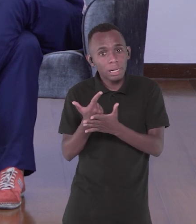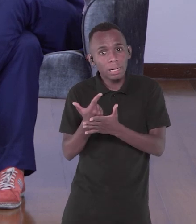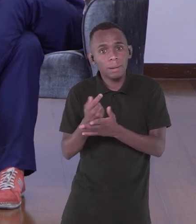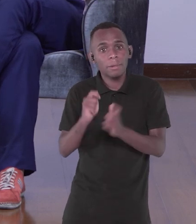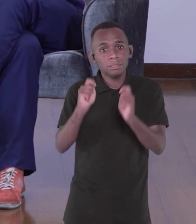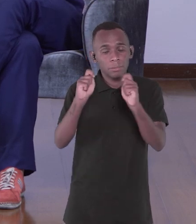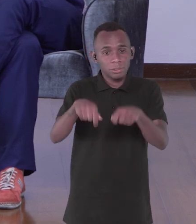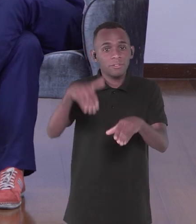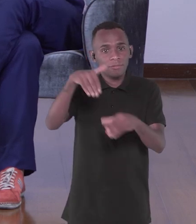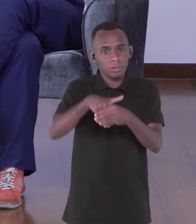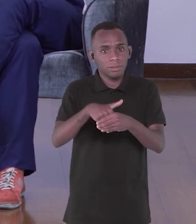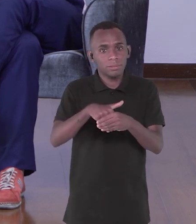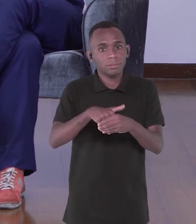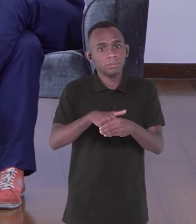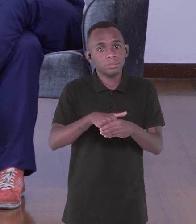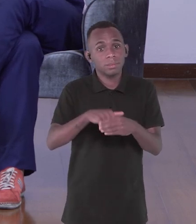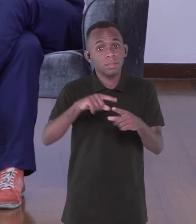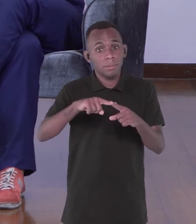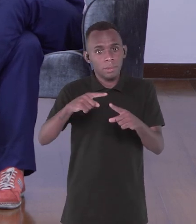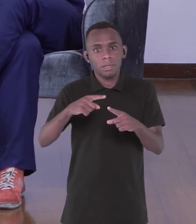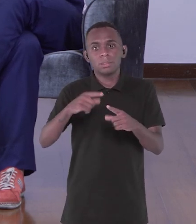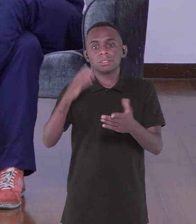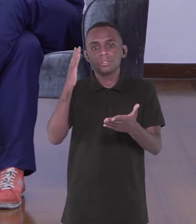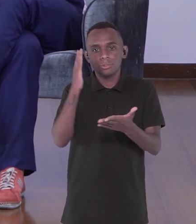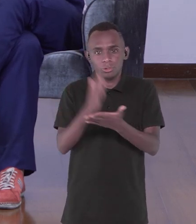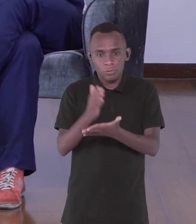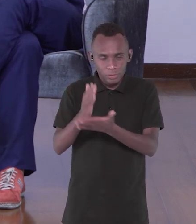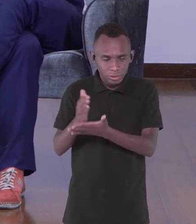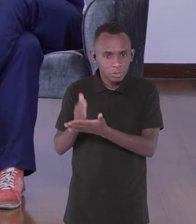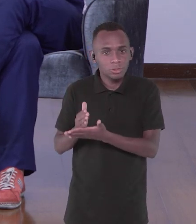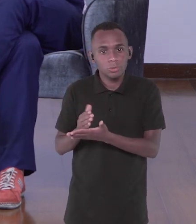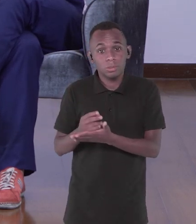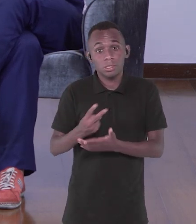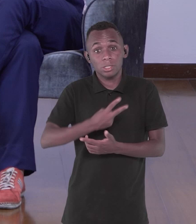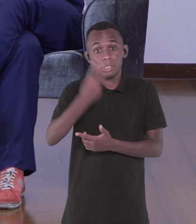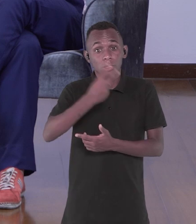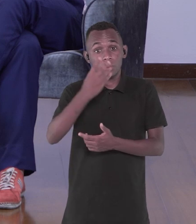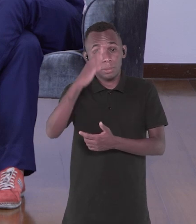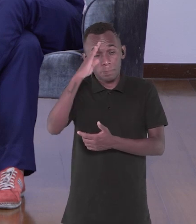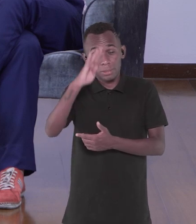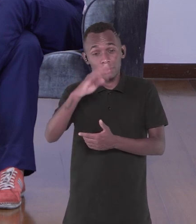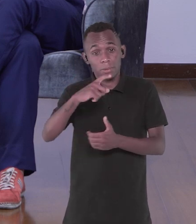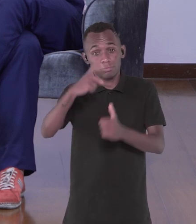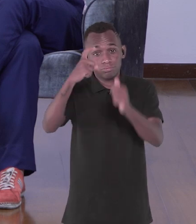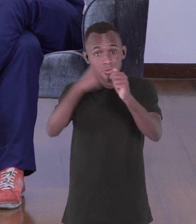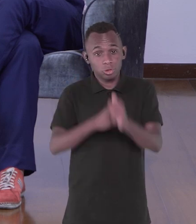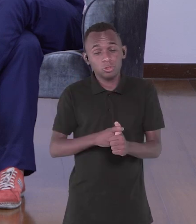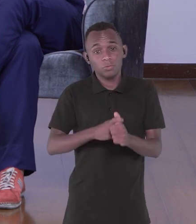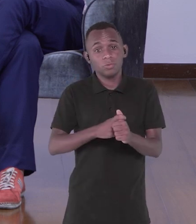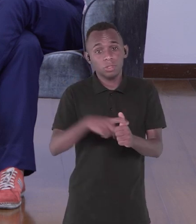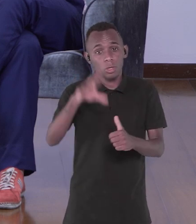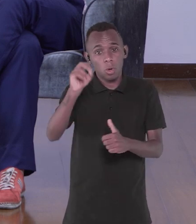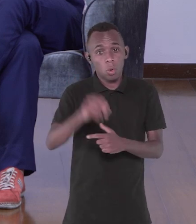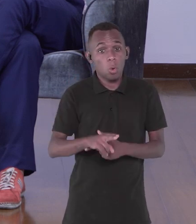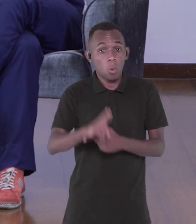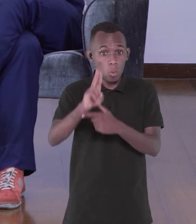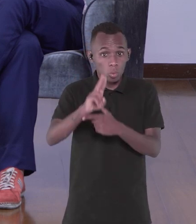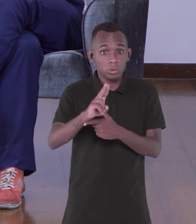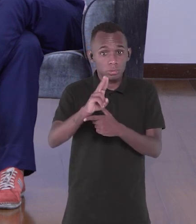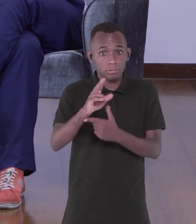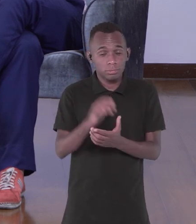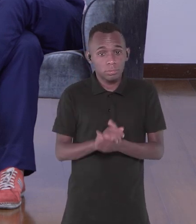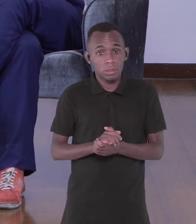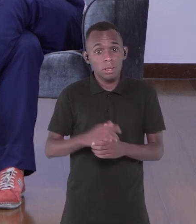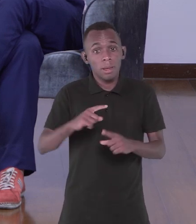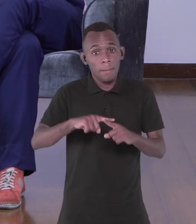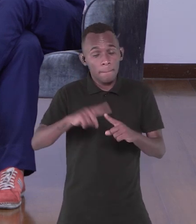dar certo para voltar. Mas ele não pagou inteiro. Ele tem a segunda maior dívida da ONU. Os Estados Unidos têm a primeira maior dívida, o Brasil tem a segunda.